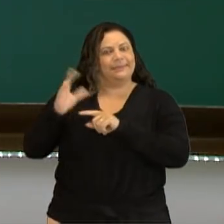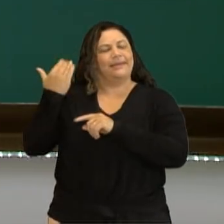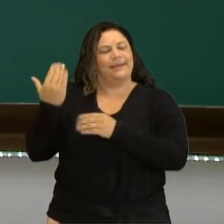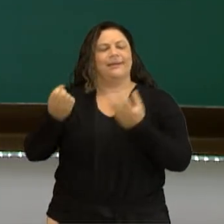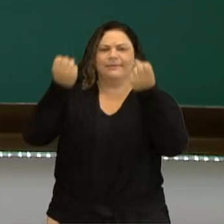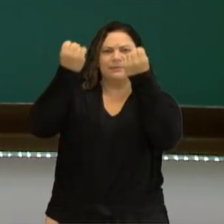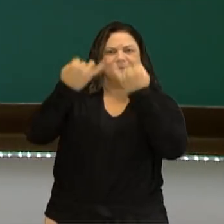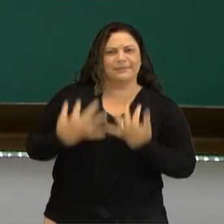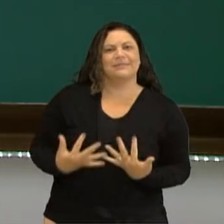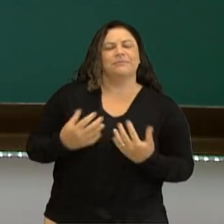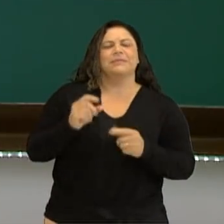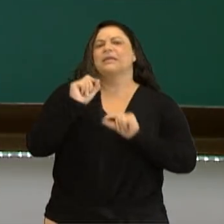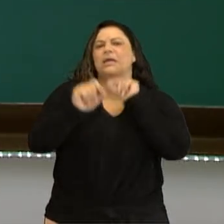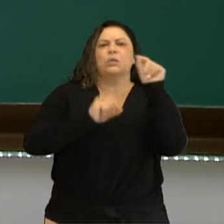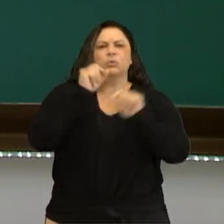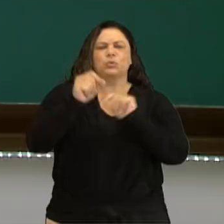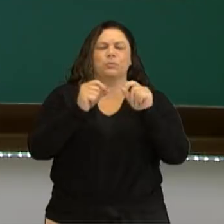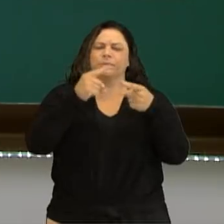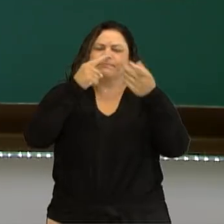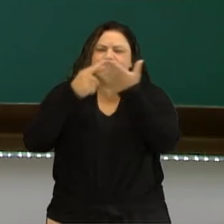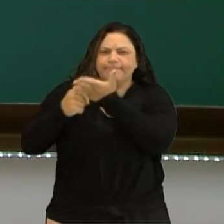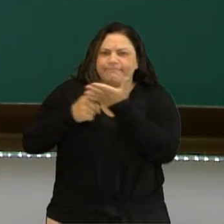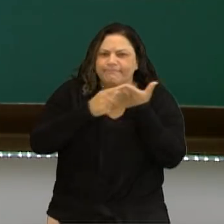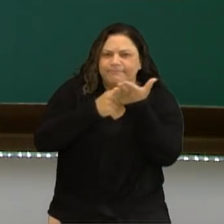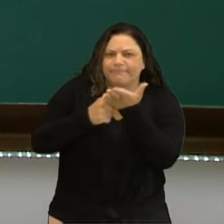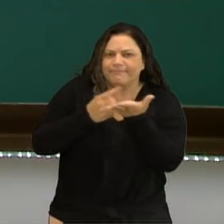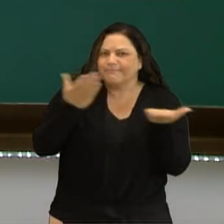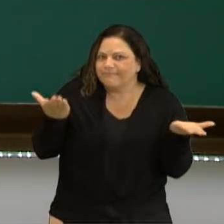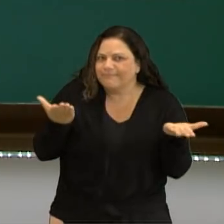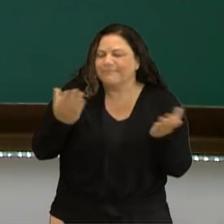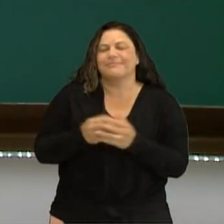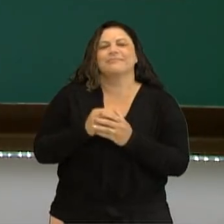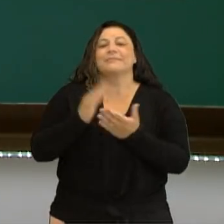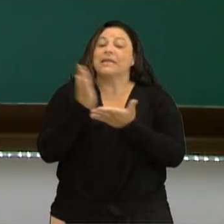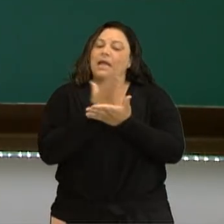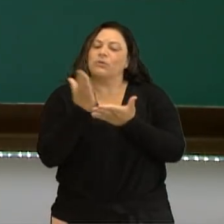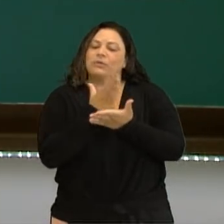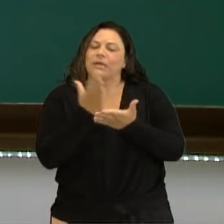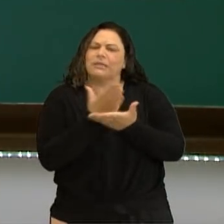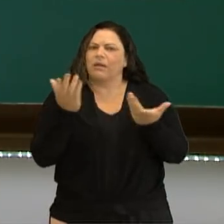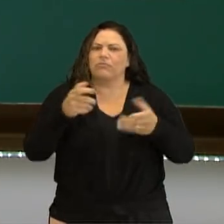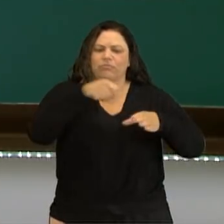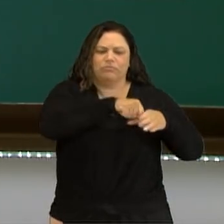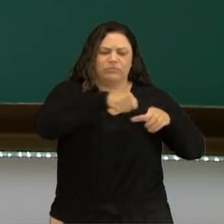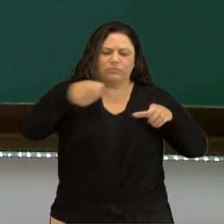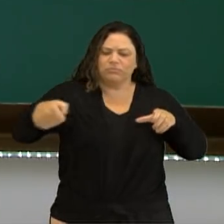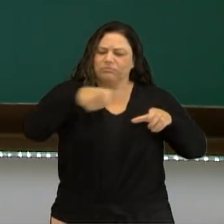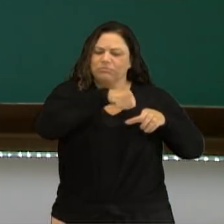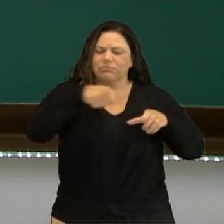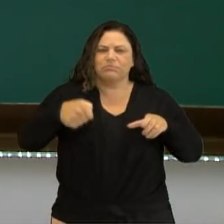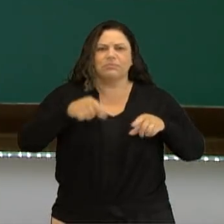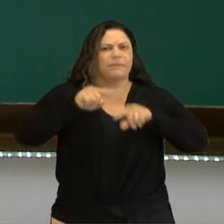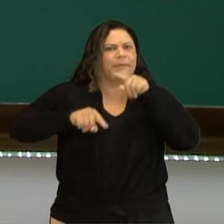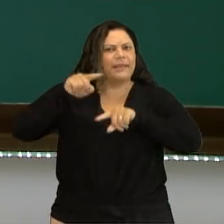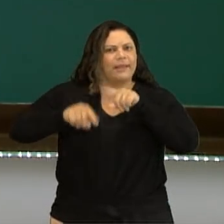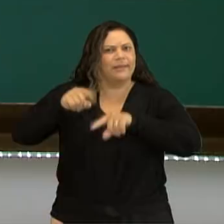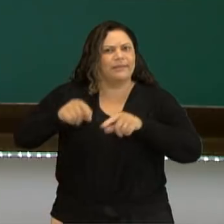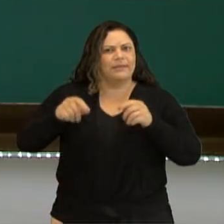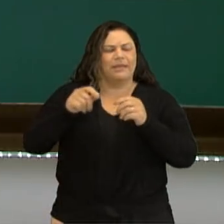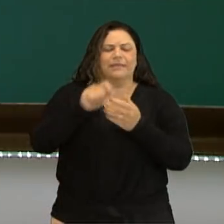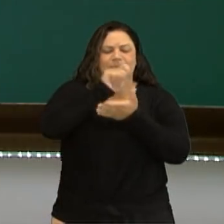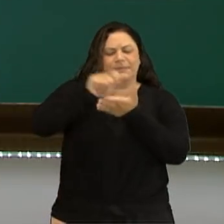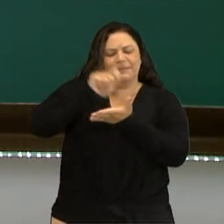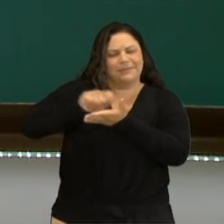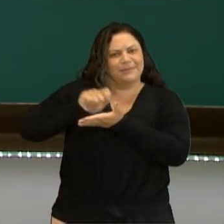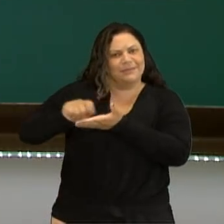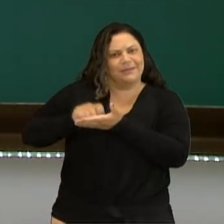um pouquinho sobre os nossos combinados? Cadê o seu caderno? Cadê o seu penal? Pegue esses materiais para fazer as anotações,